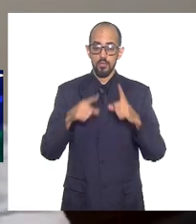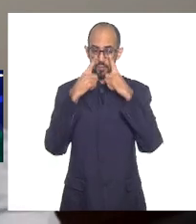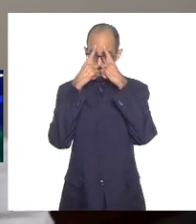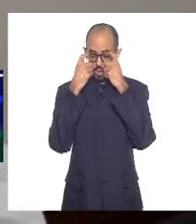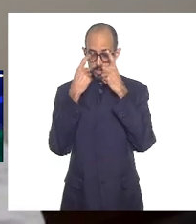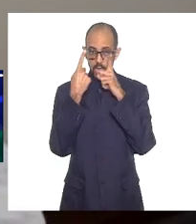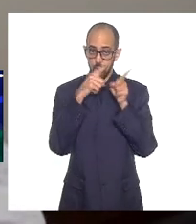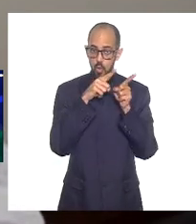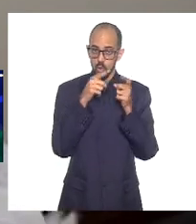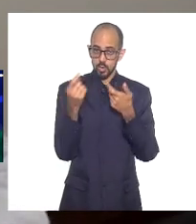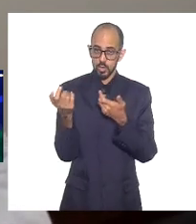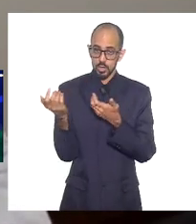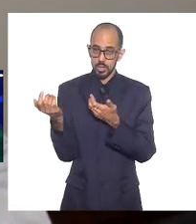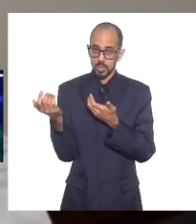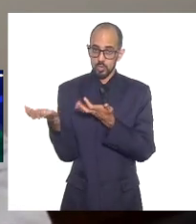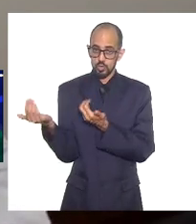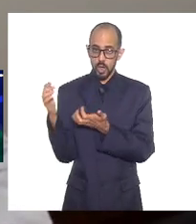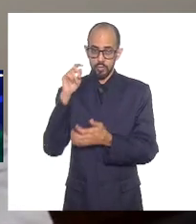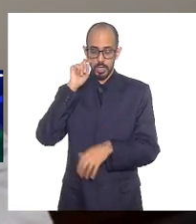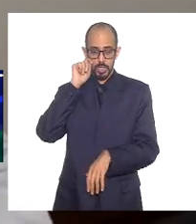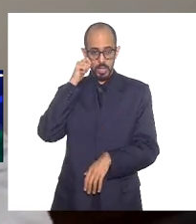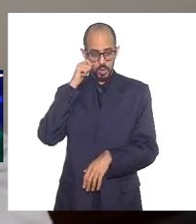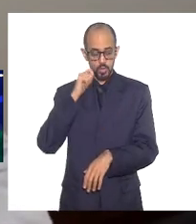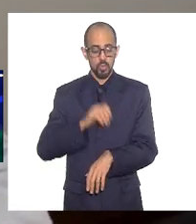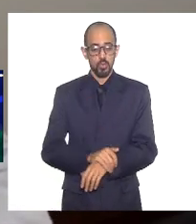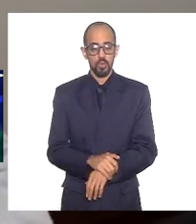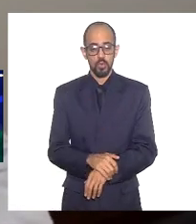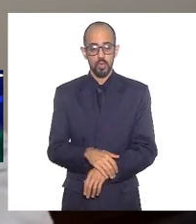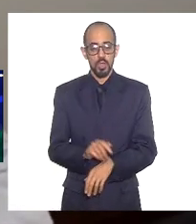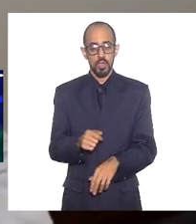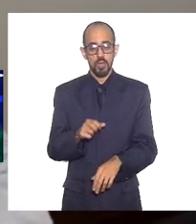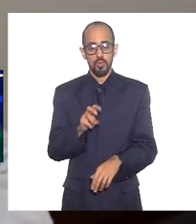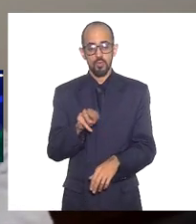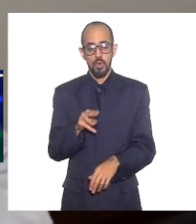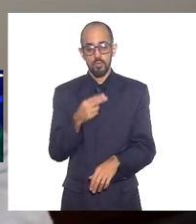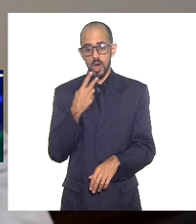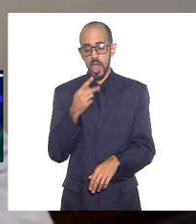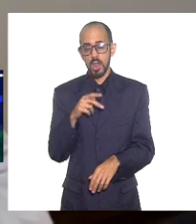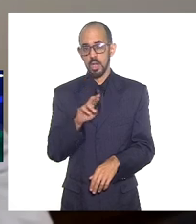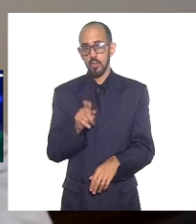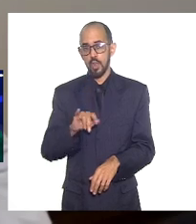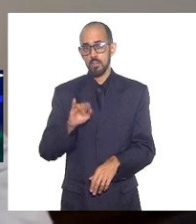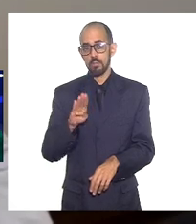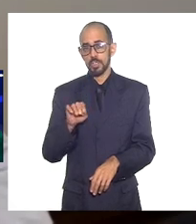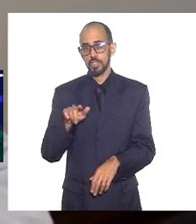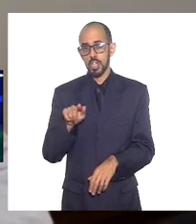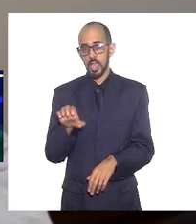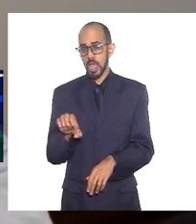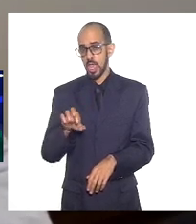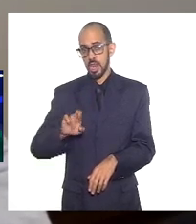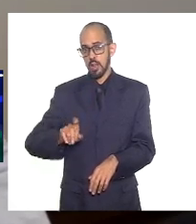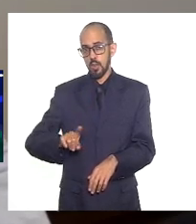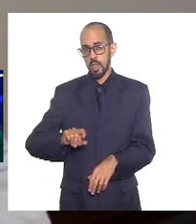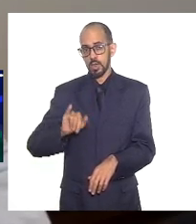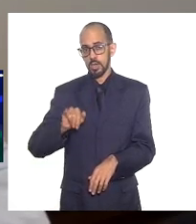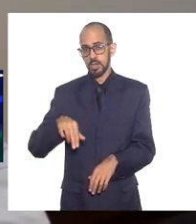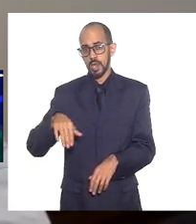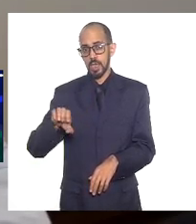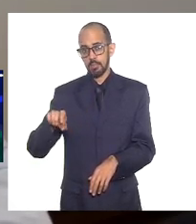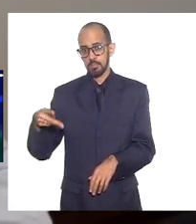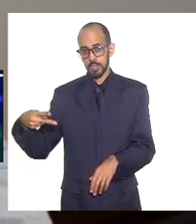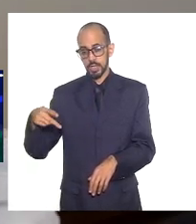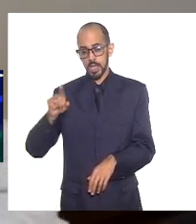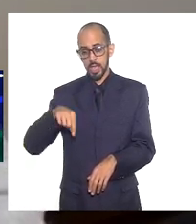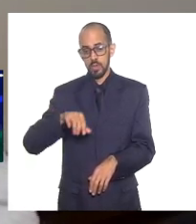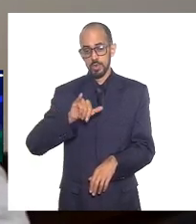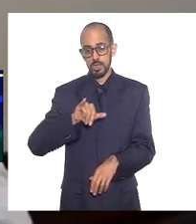juventude negra, aí quem diz, nos dados que eu vou citar, não é o IBGE, não é o ISER, não é o INEP, é o Instituto de Segurança Pública, é o